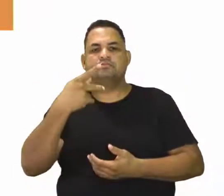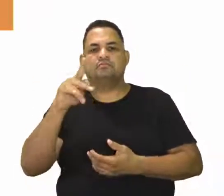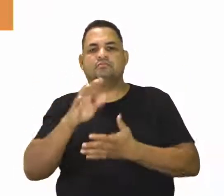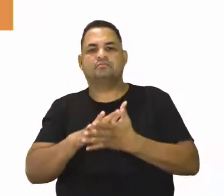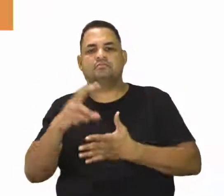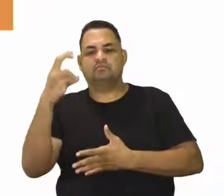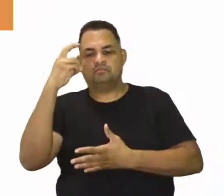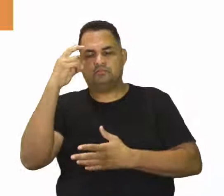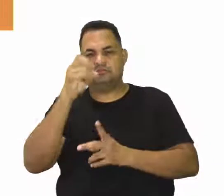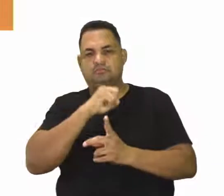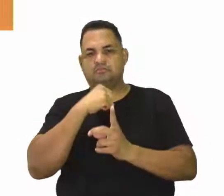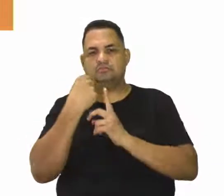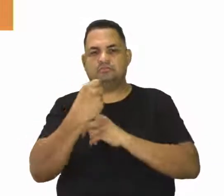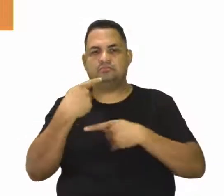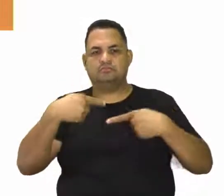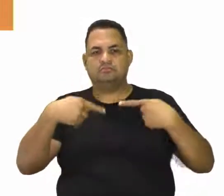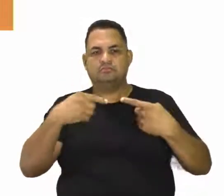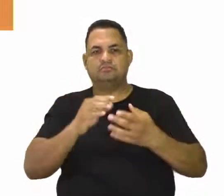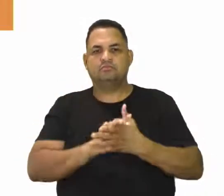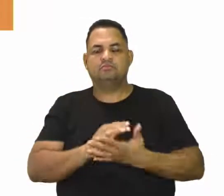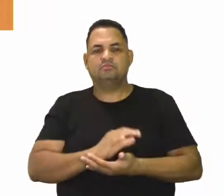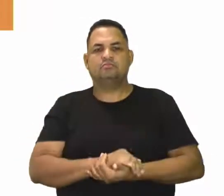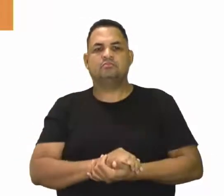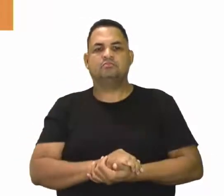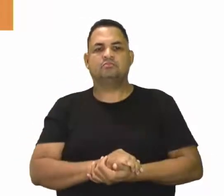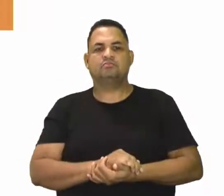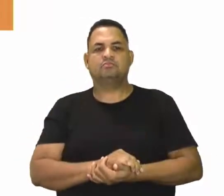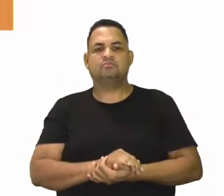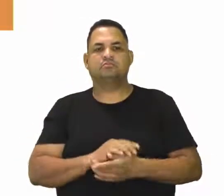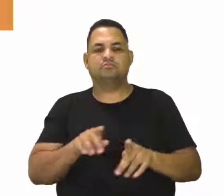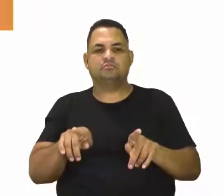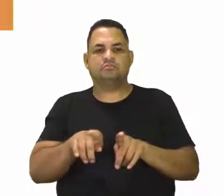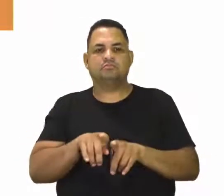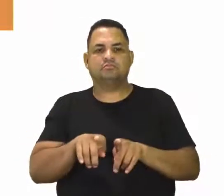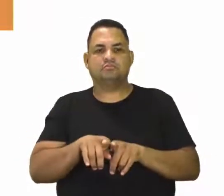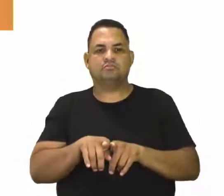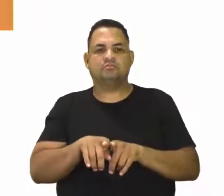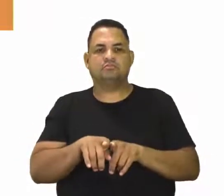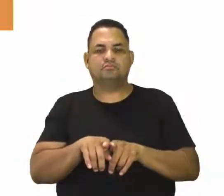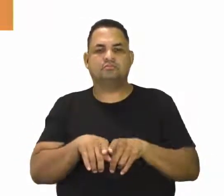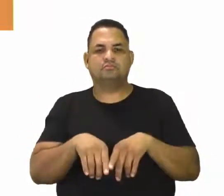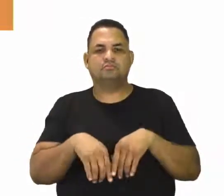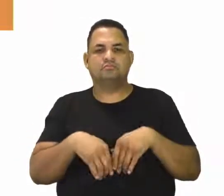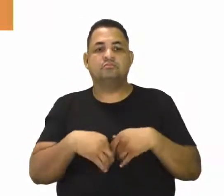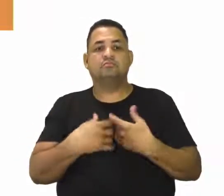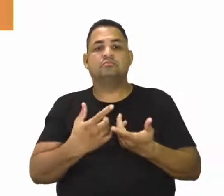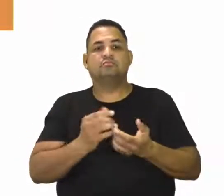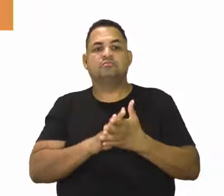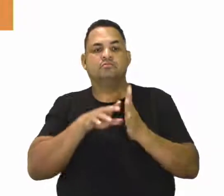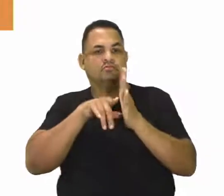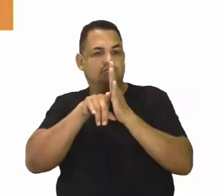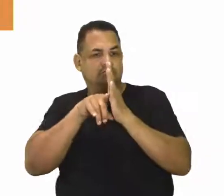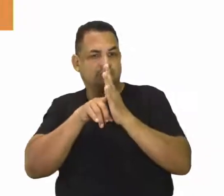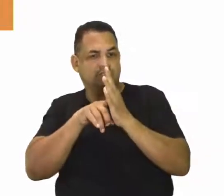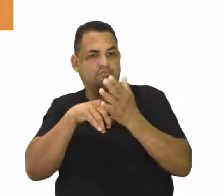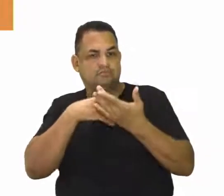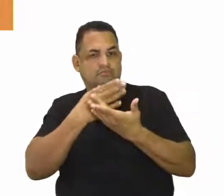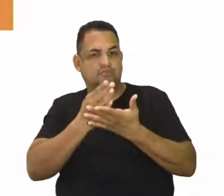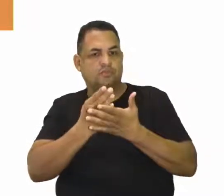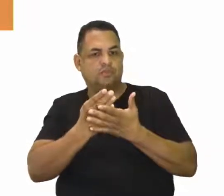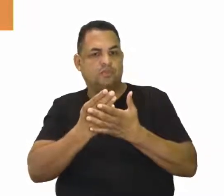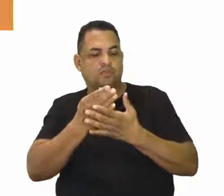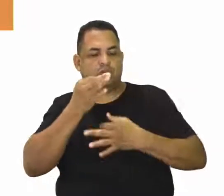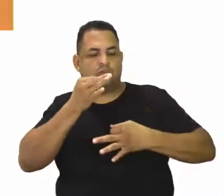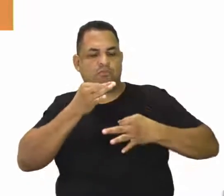cultura para o social para política e etc assim como também aluno tudo traz que analisar o papel